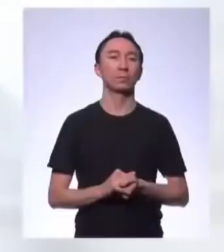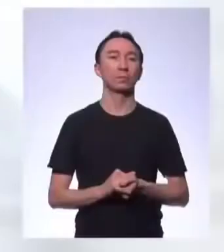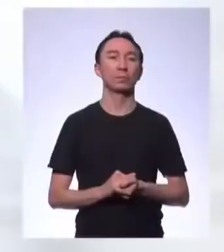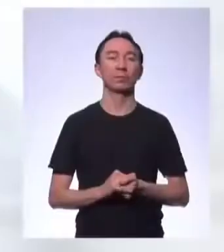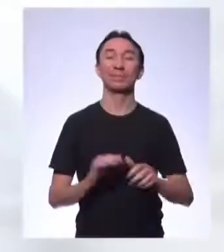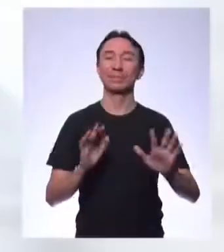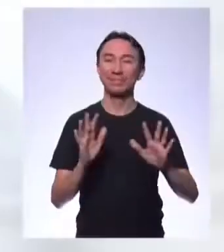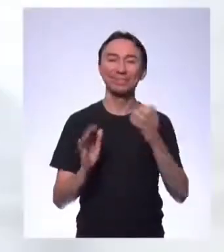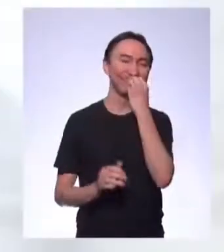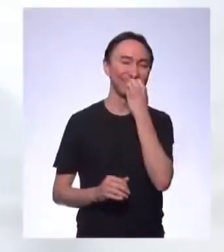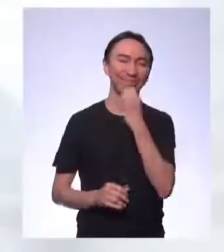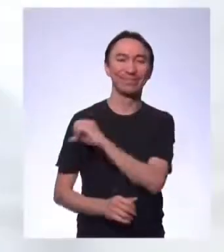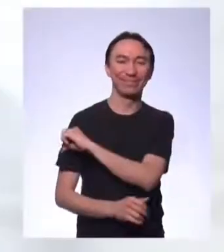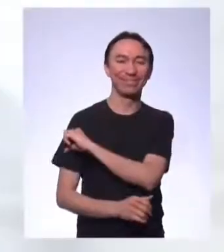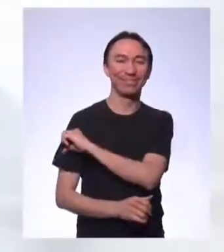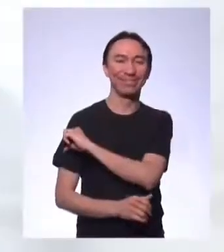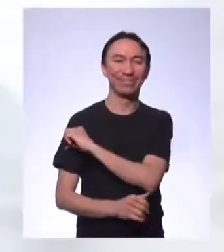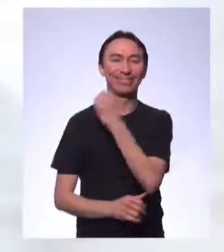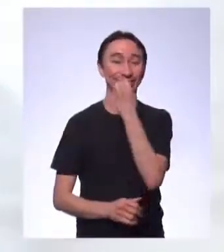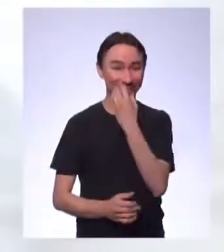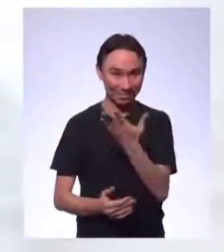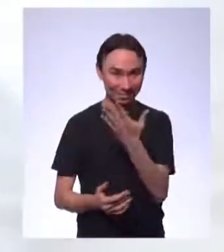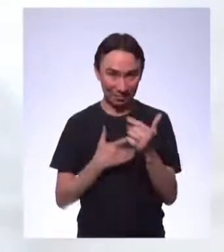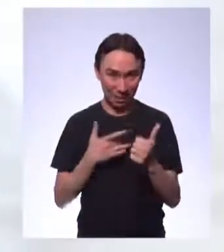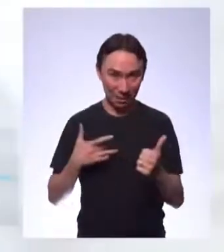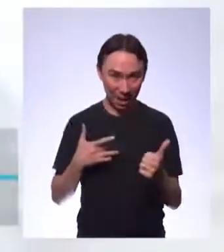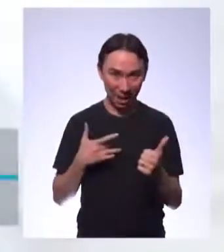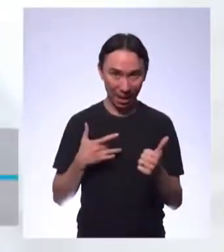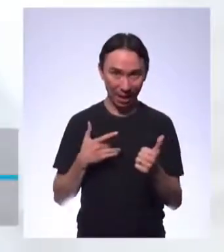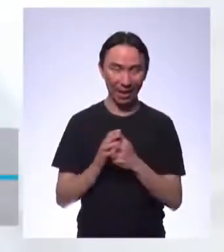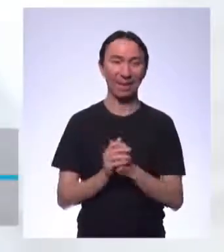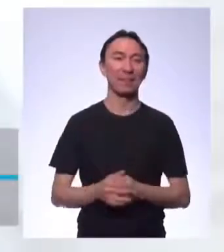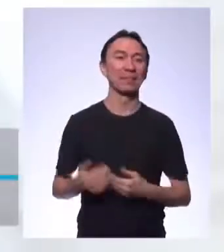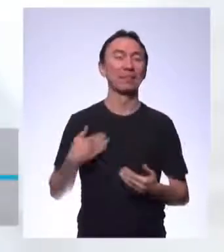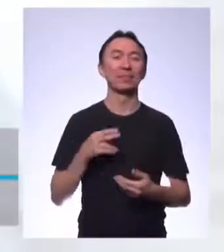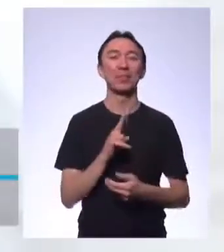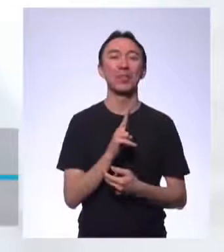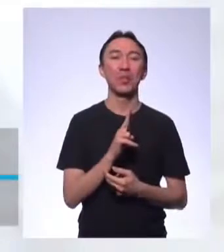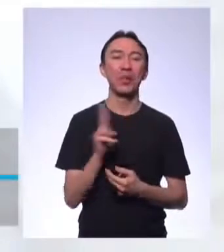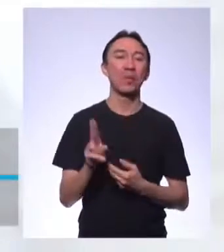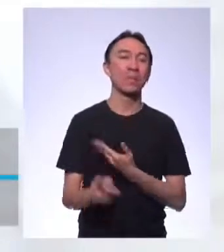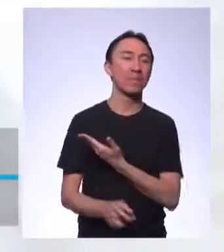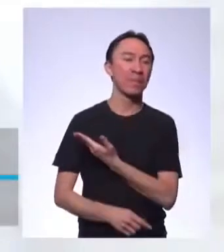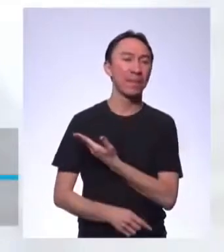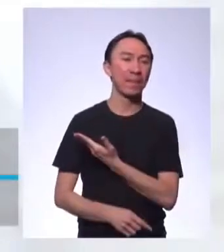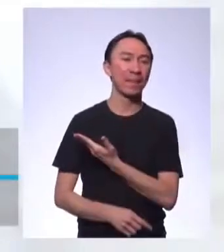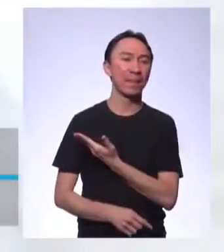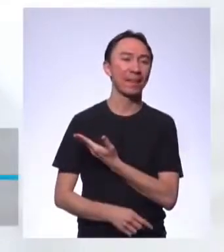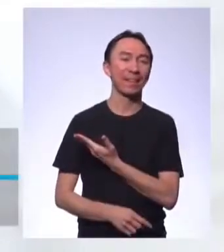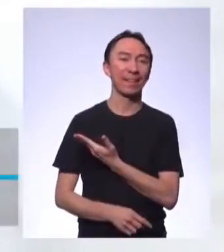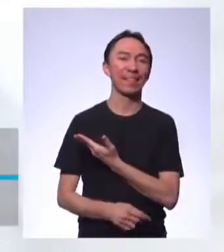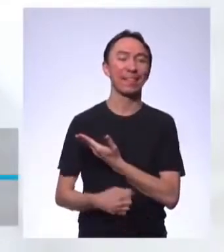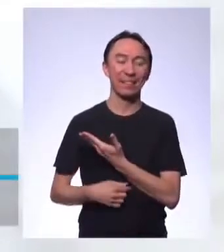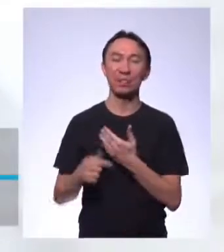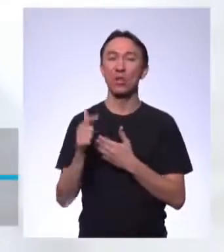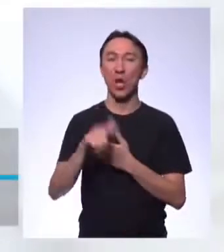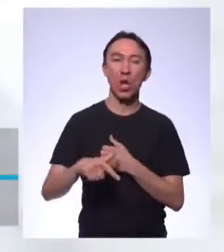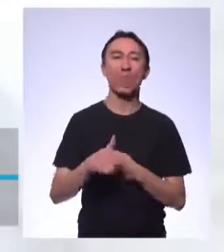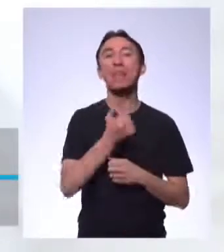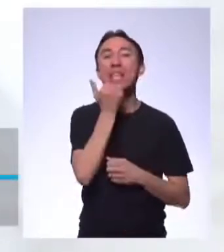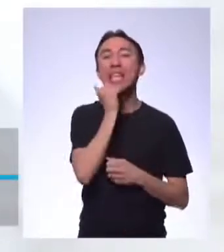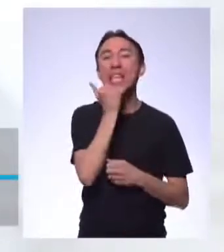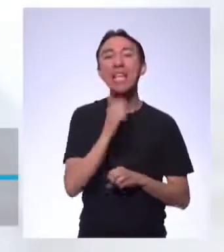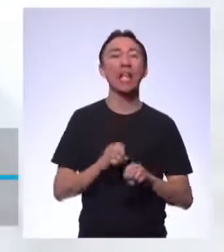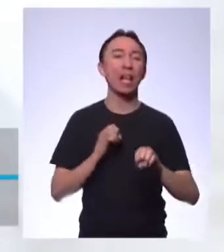Olá, galera do nono ano, como estão? Tudo bem? Eu sou o professor Magno, nós estamos iniciando aqui mais uma aula de ciências, tratando